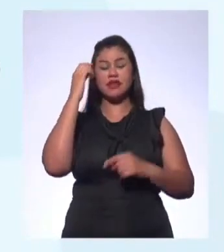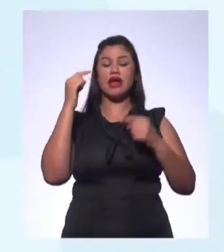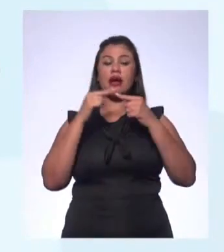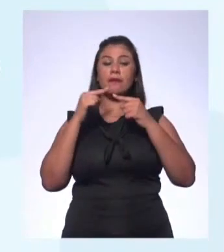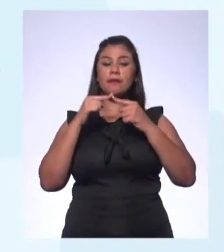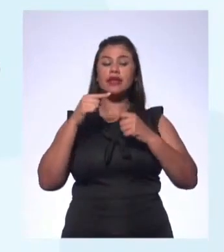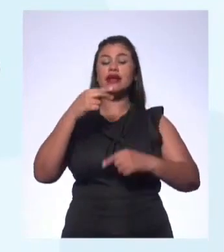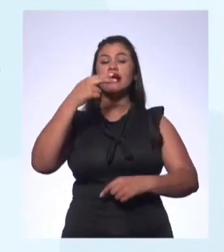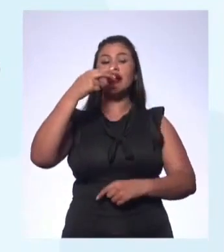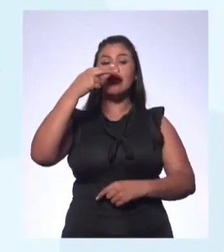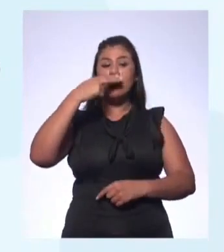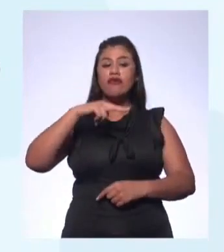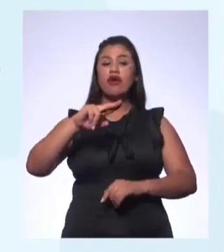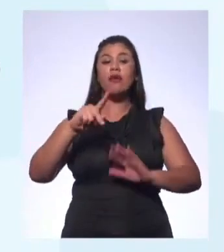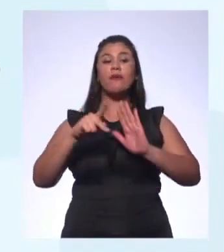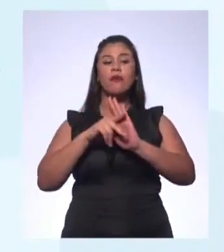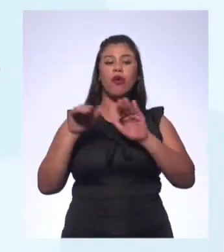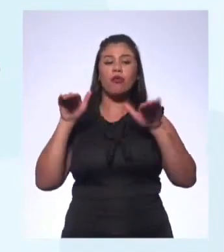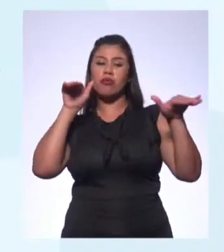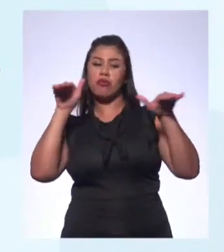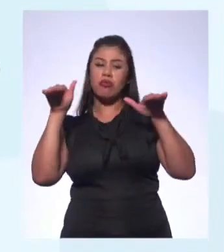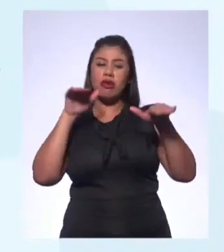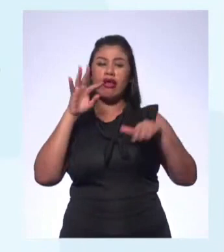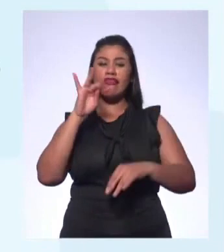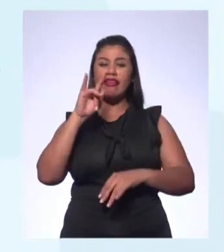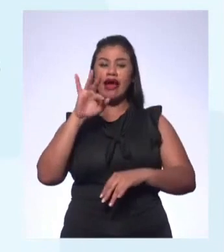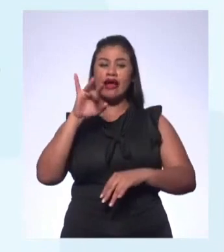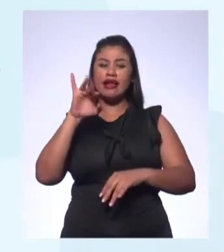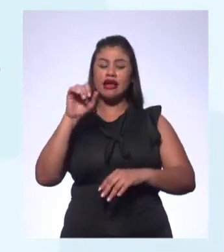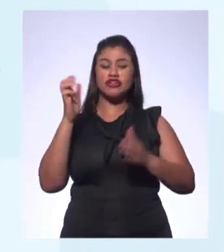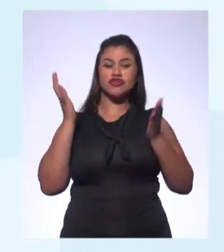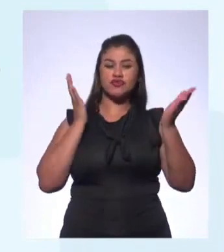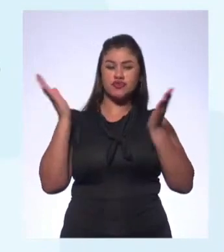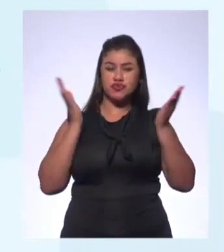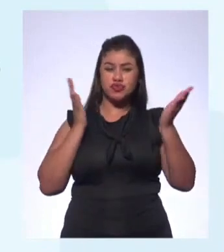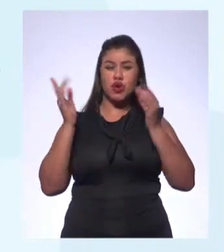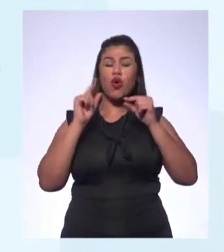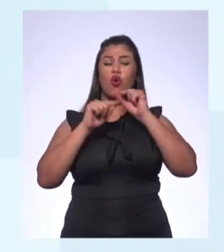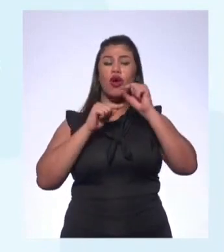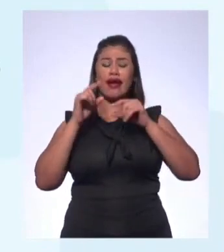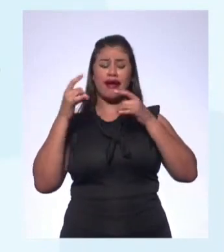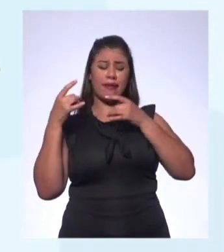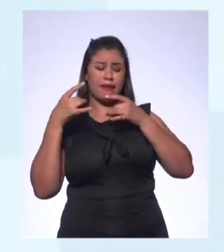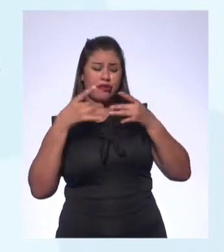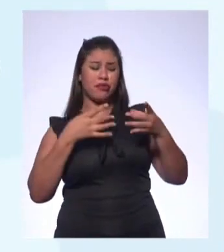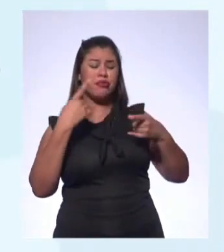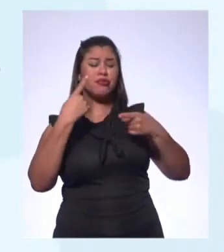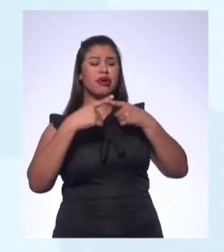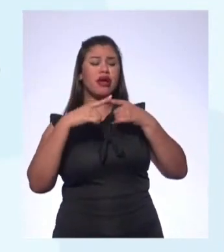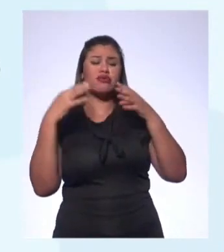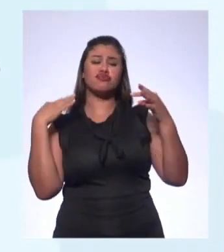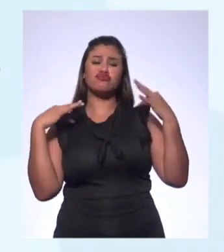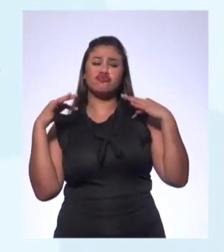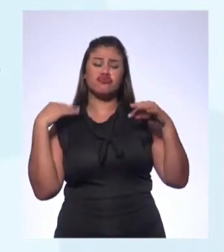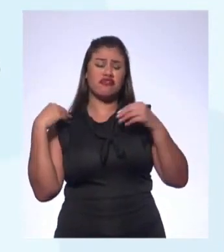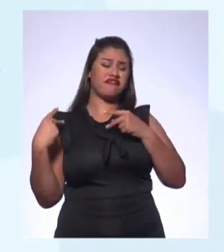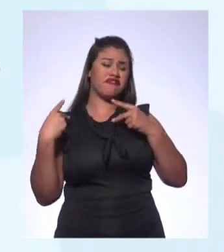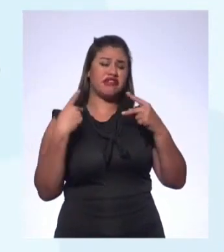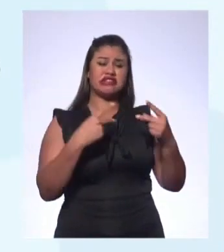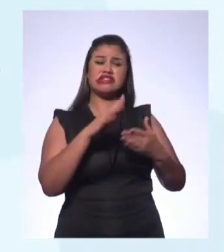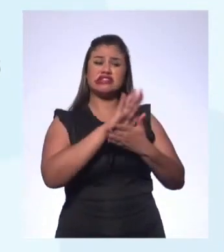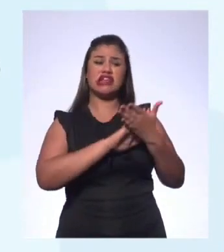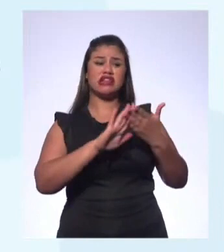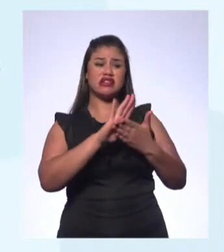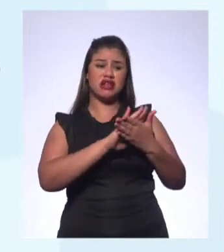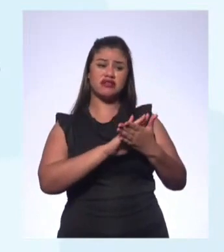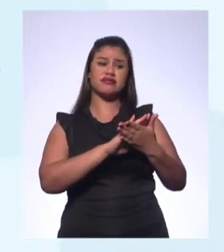que no norte da Tailândia se viram abandonados depois que os turistas deixaram de visitar o país e tiveram, por isso,